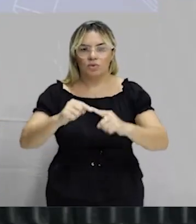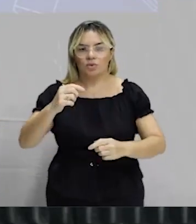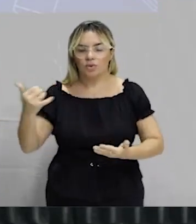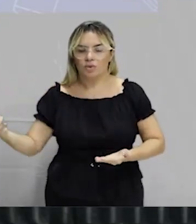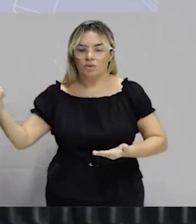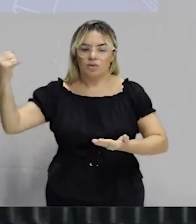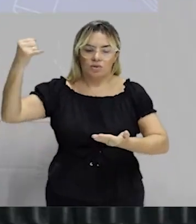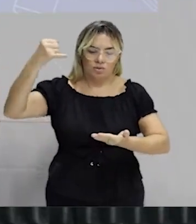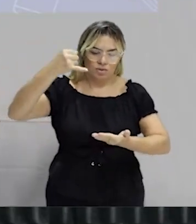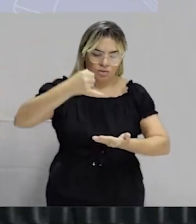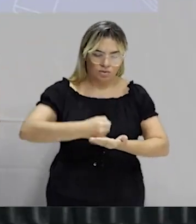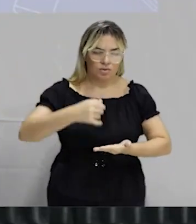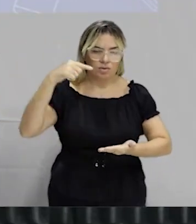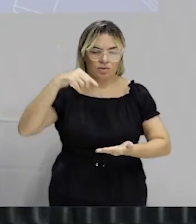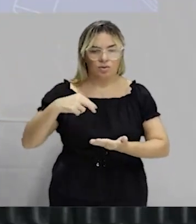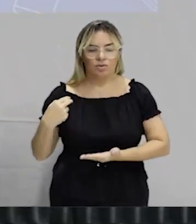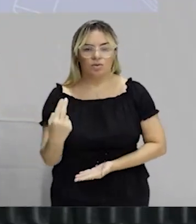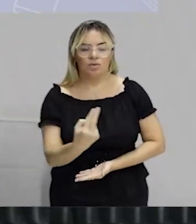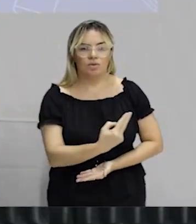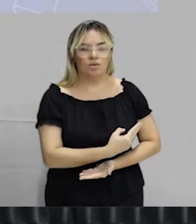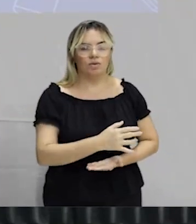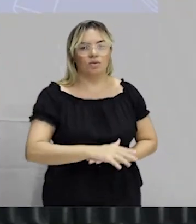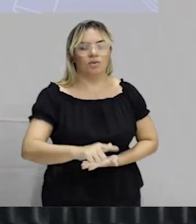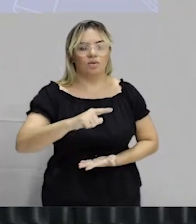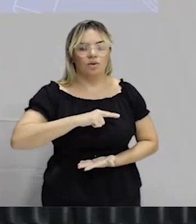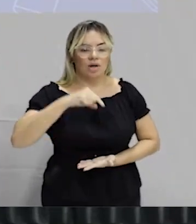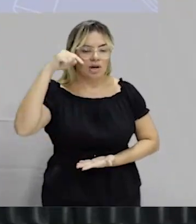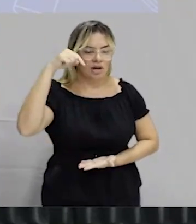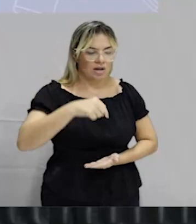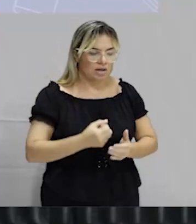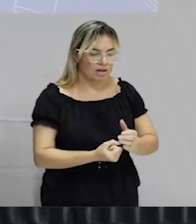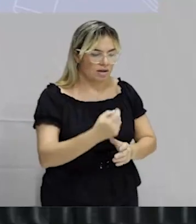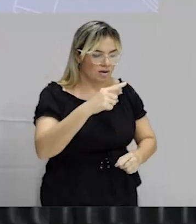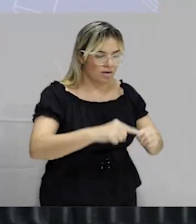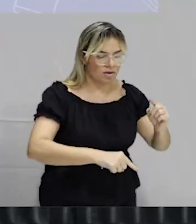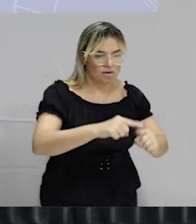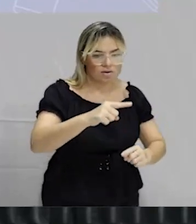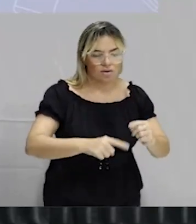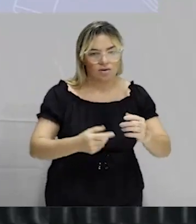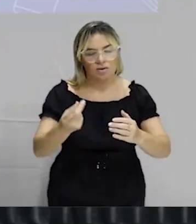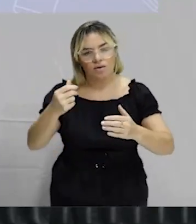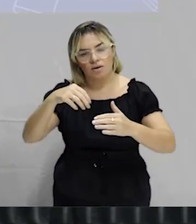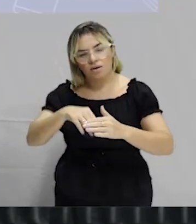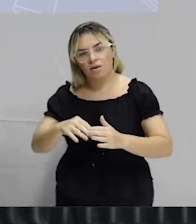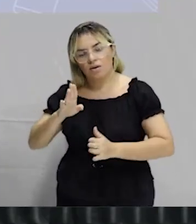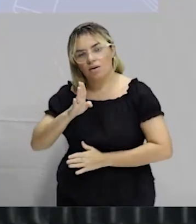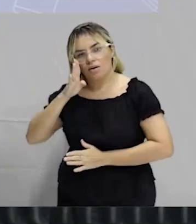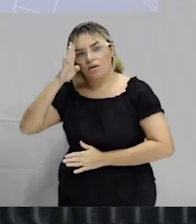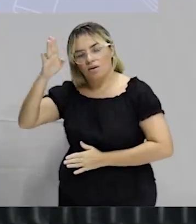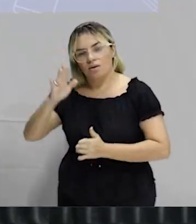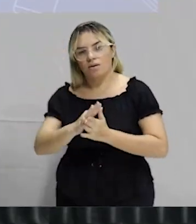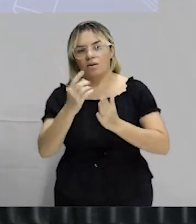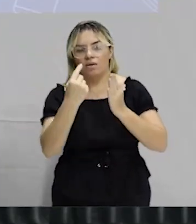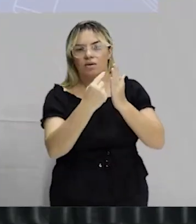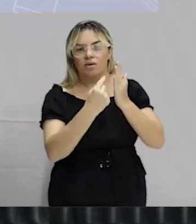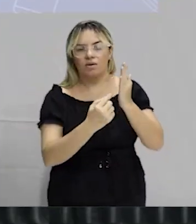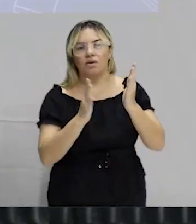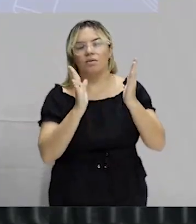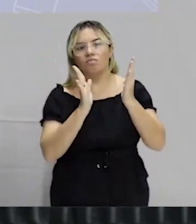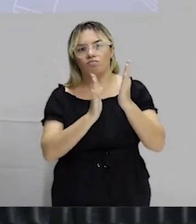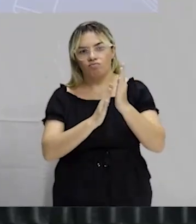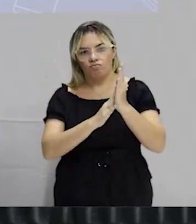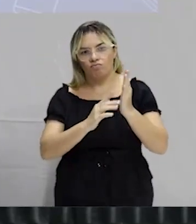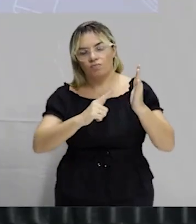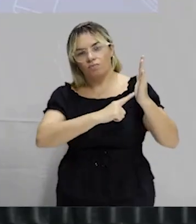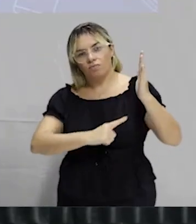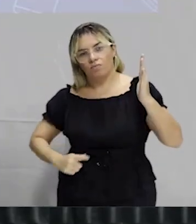É isso que nós teremos feito, realizado, uma das principais medidas pelo governo de